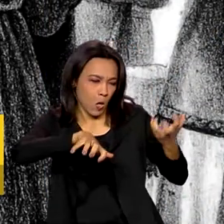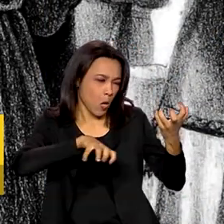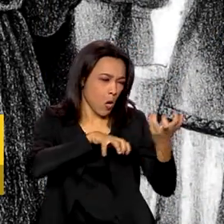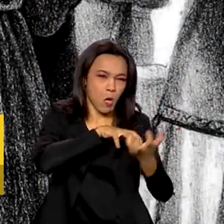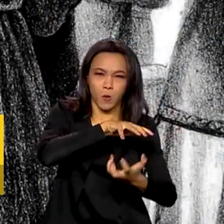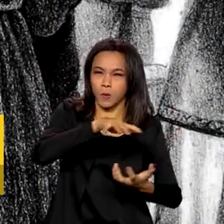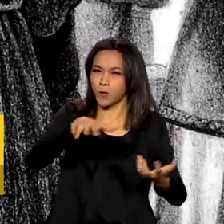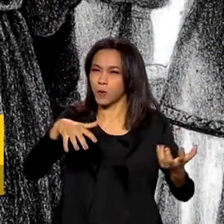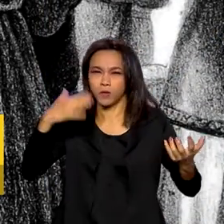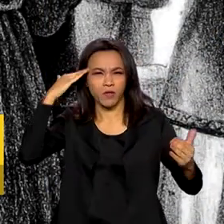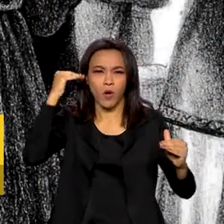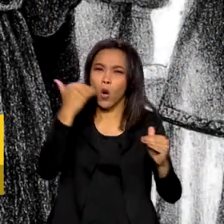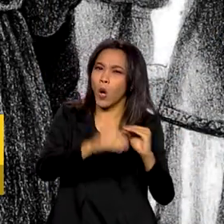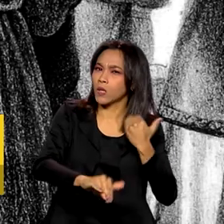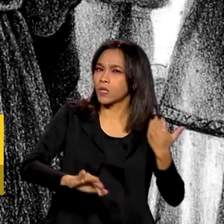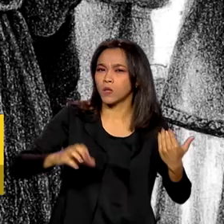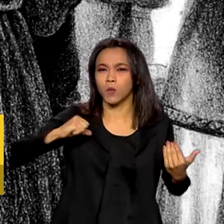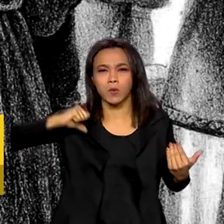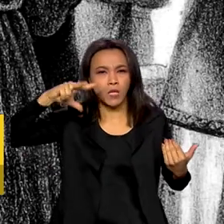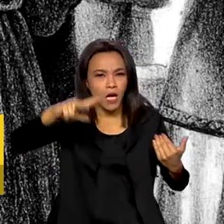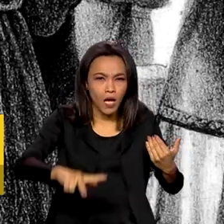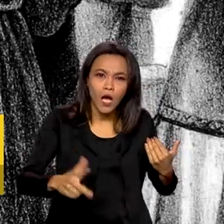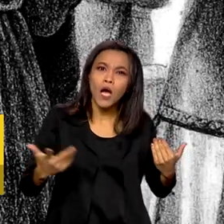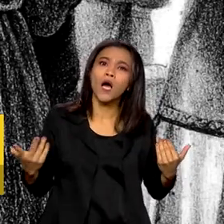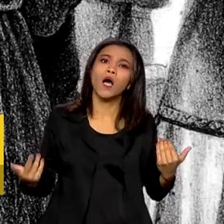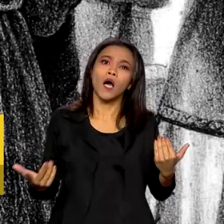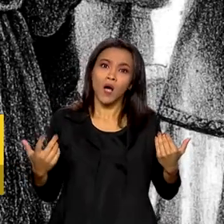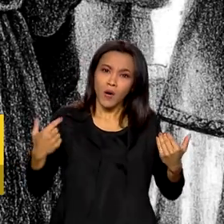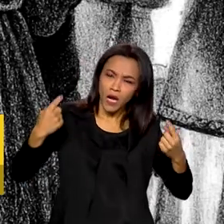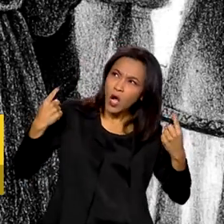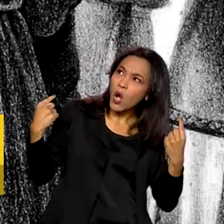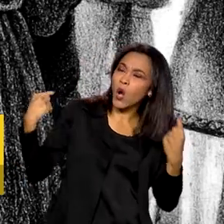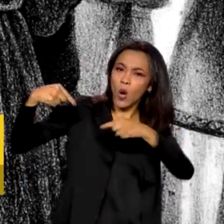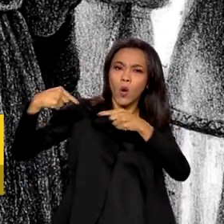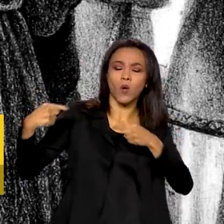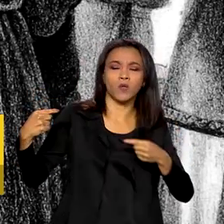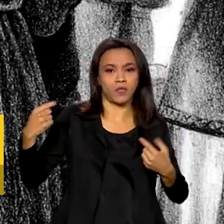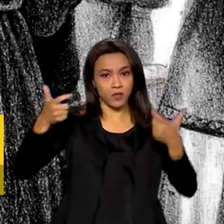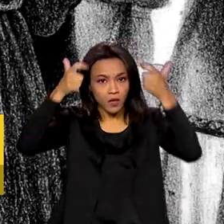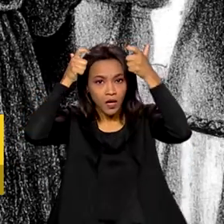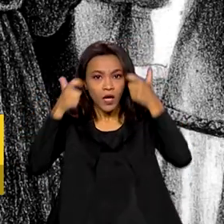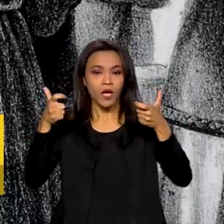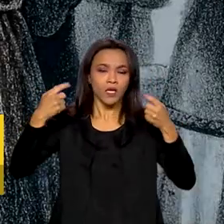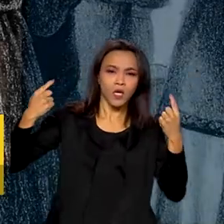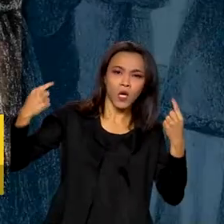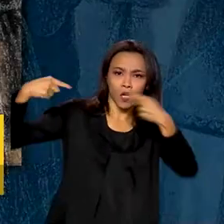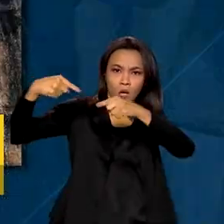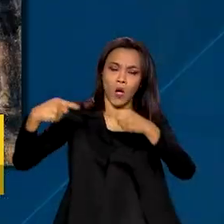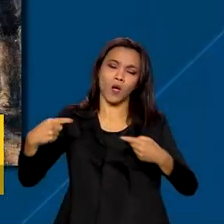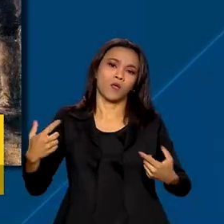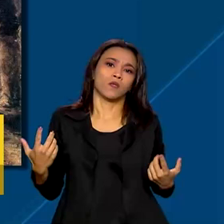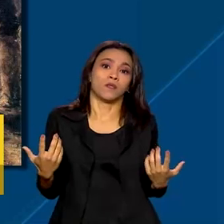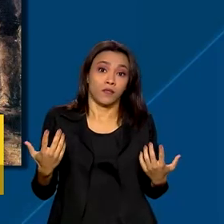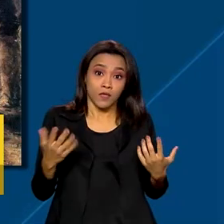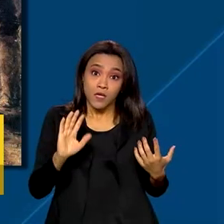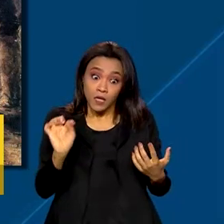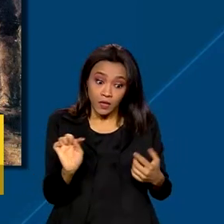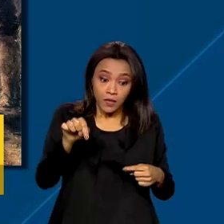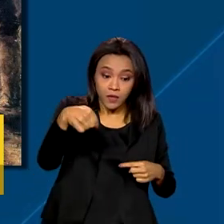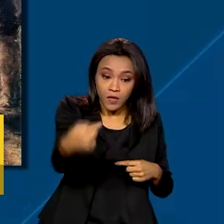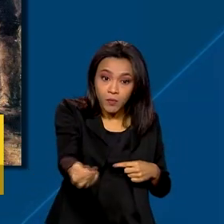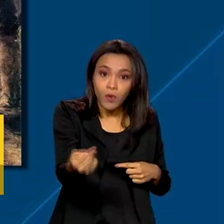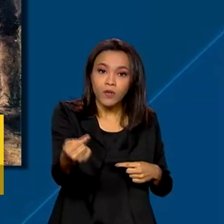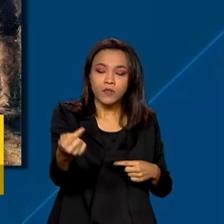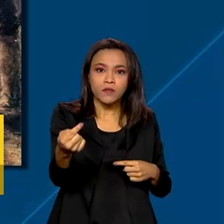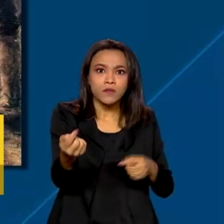era tida como pessoa contra a monarquia e lutavam contra a monarquia de fato. No dia seguinte passaram